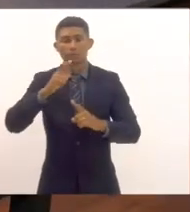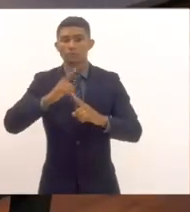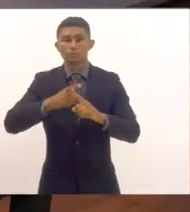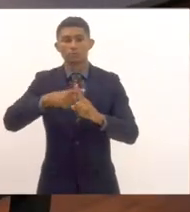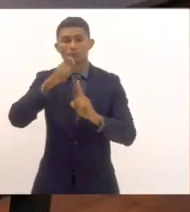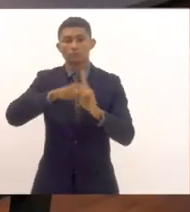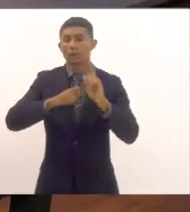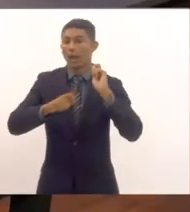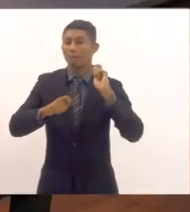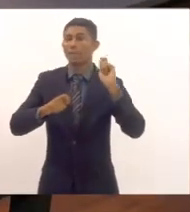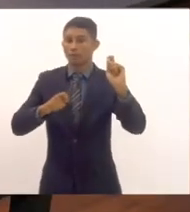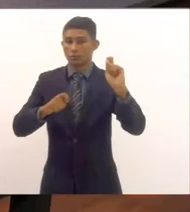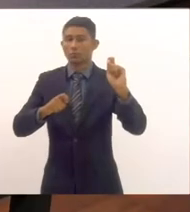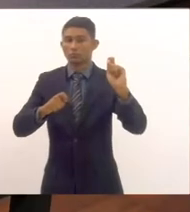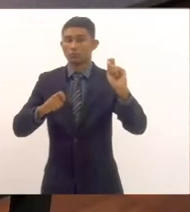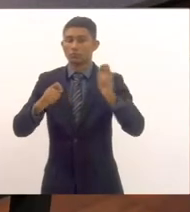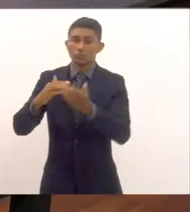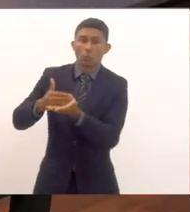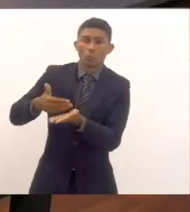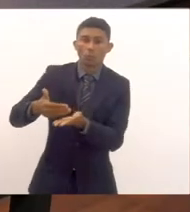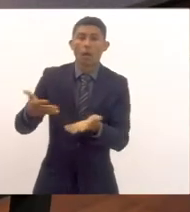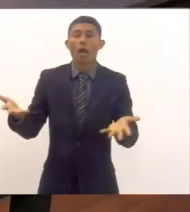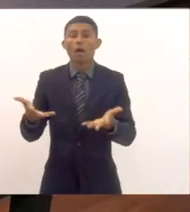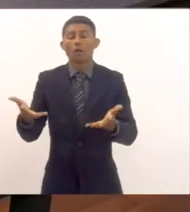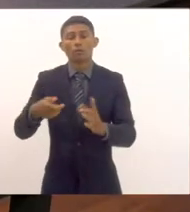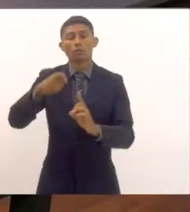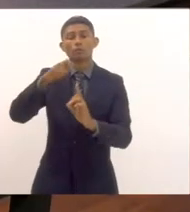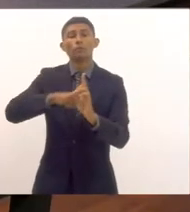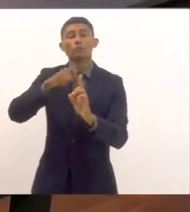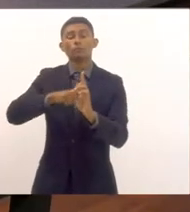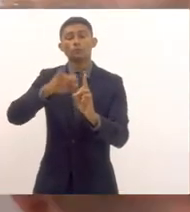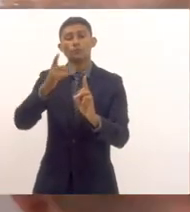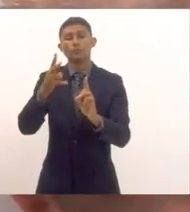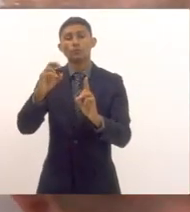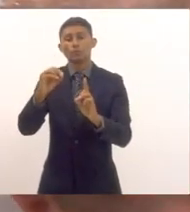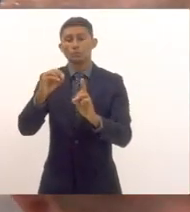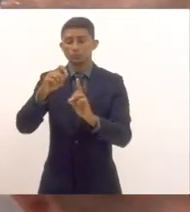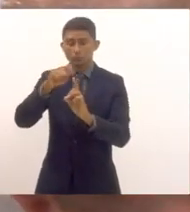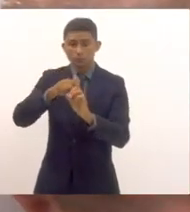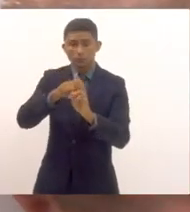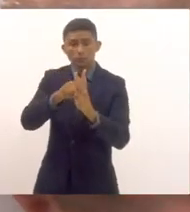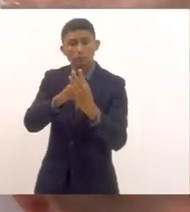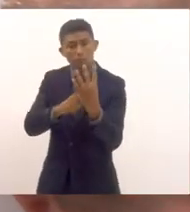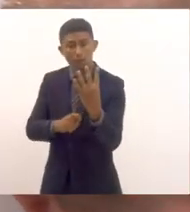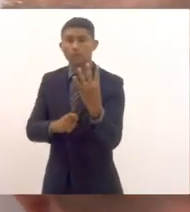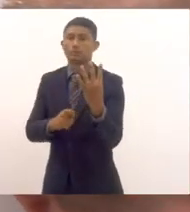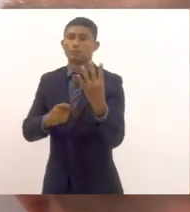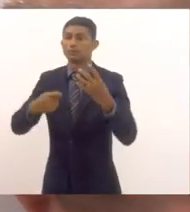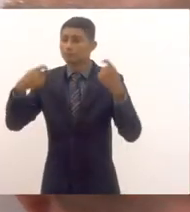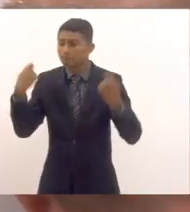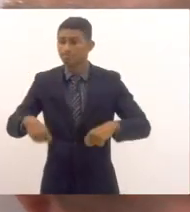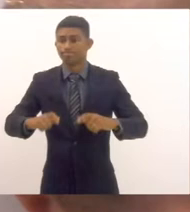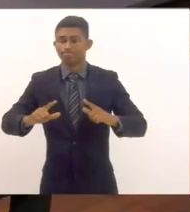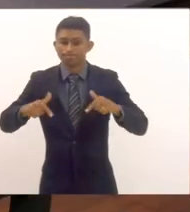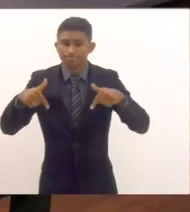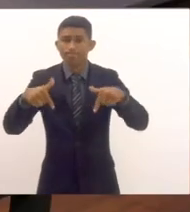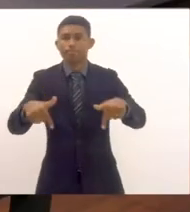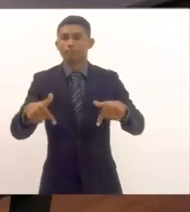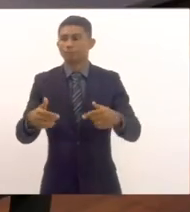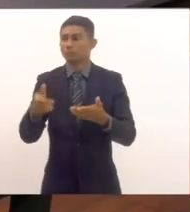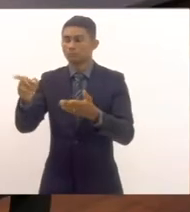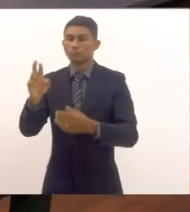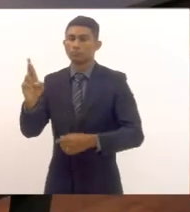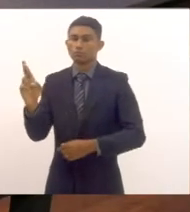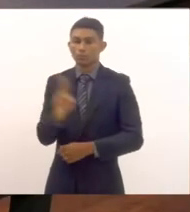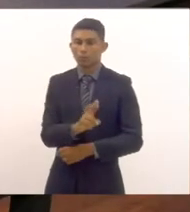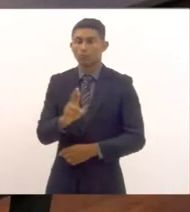nós estamos no mês de julho quatro meses e nós precisamos da sua funcionária então eu gostei muito de ouvir a sua